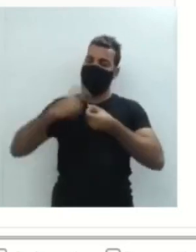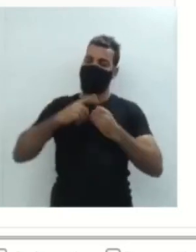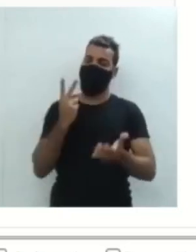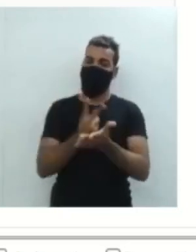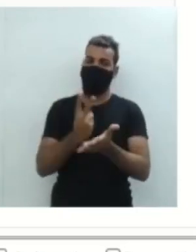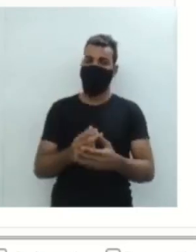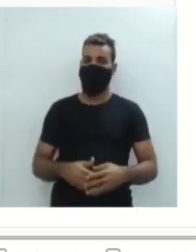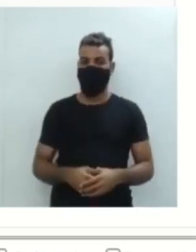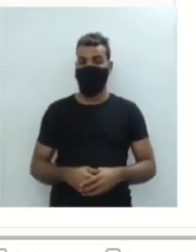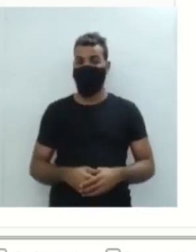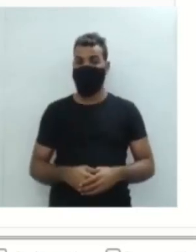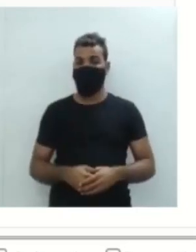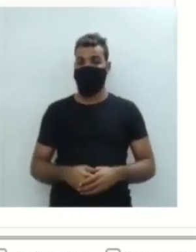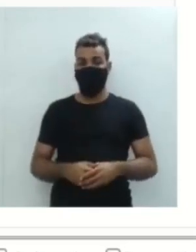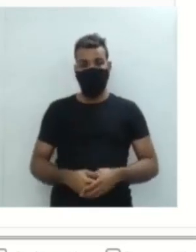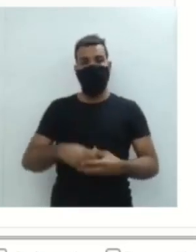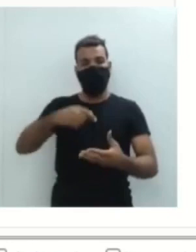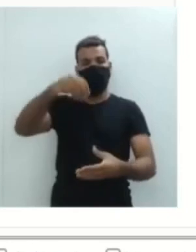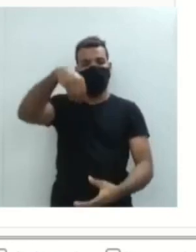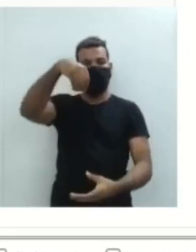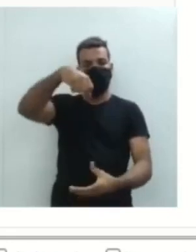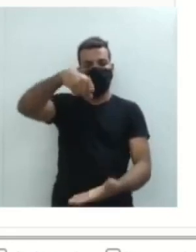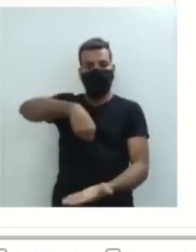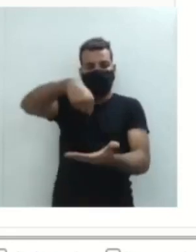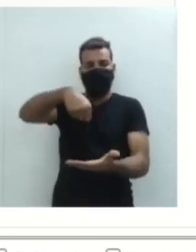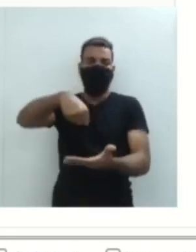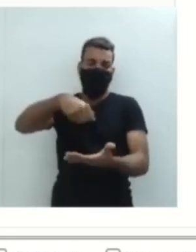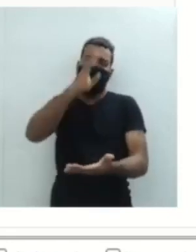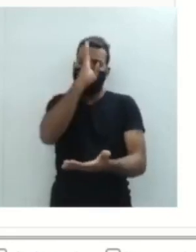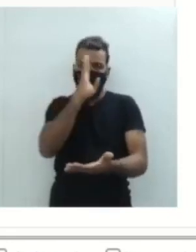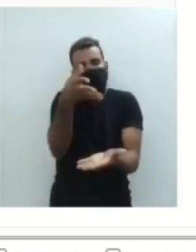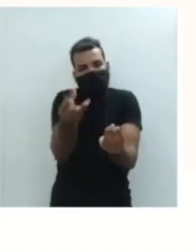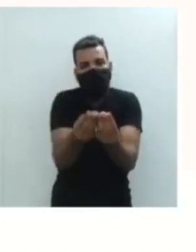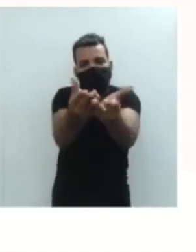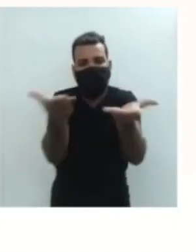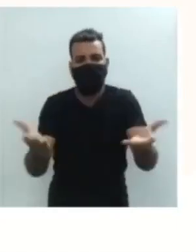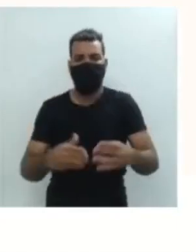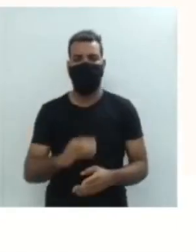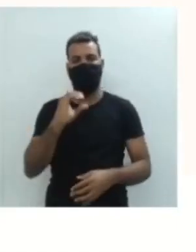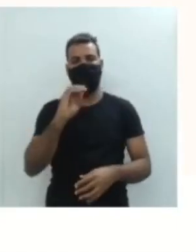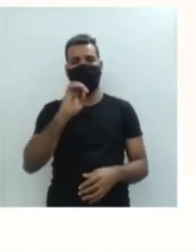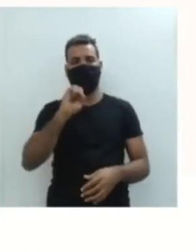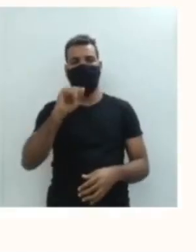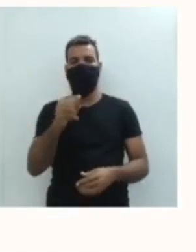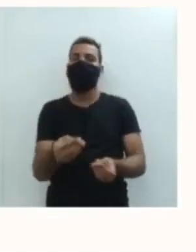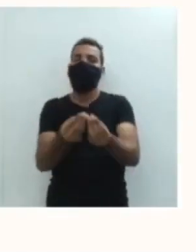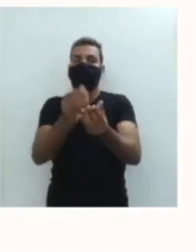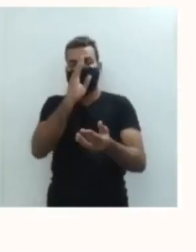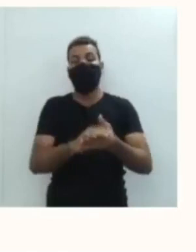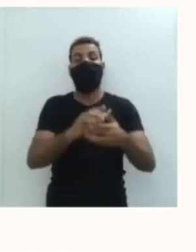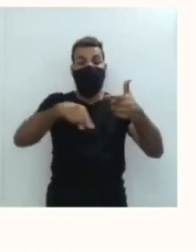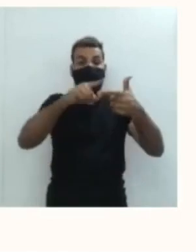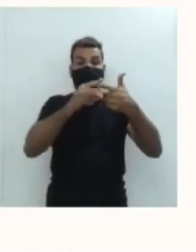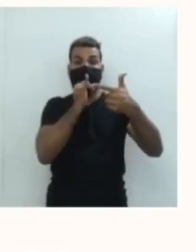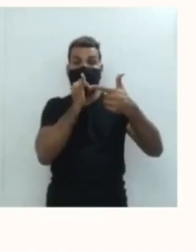é embalagem gratuita Então esse é o nosso exemplo Vamos para o nosso segundo exemplo